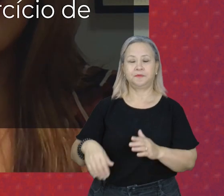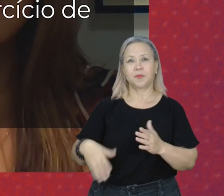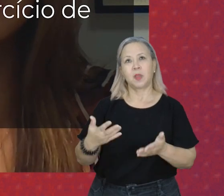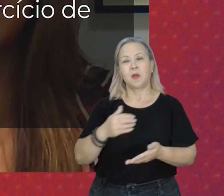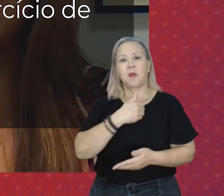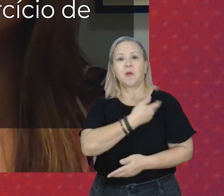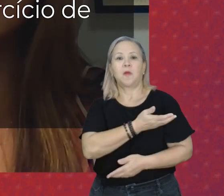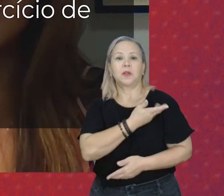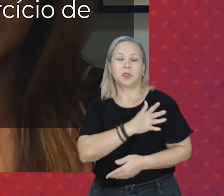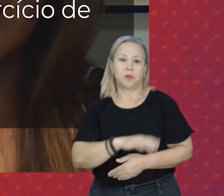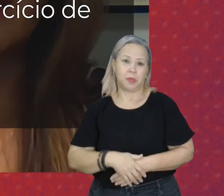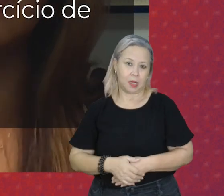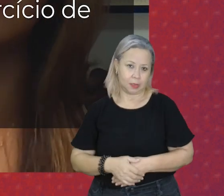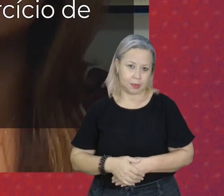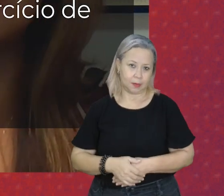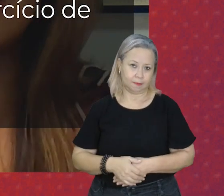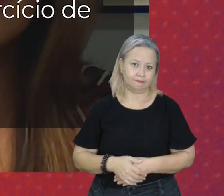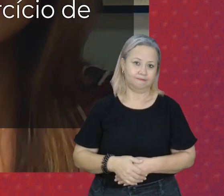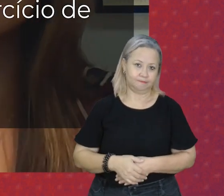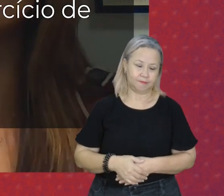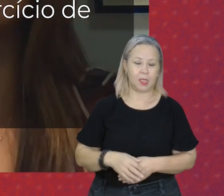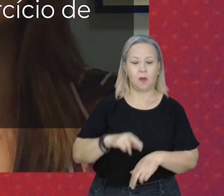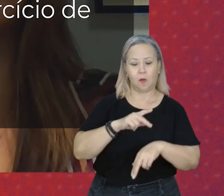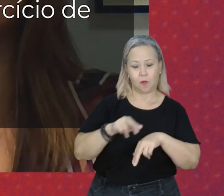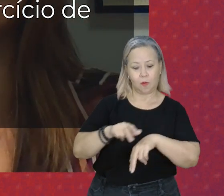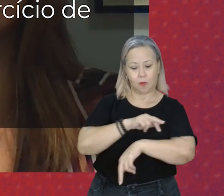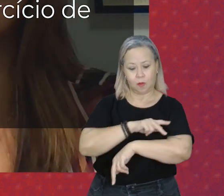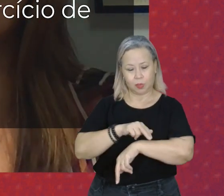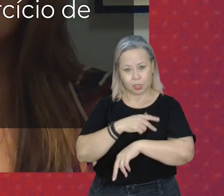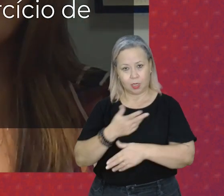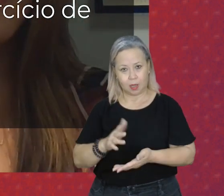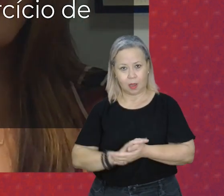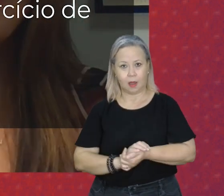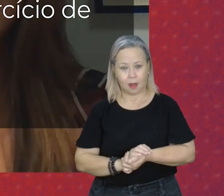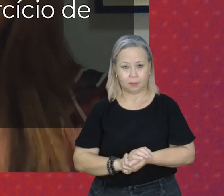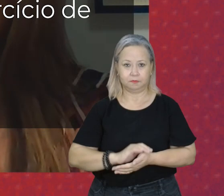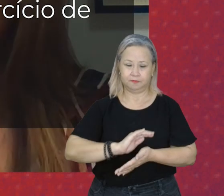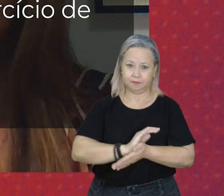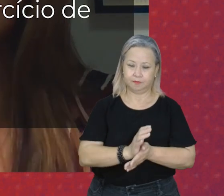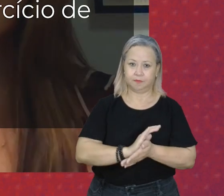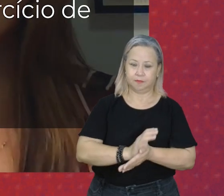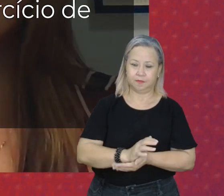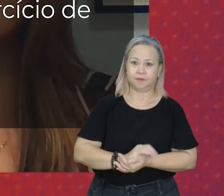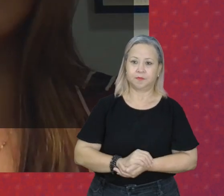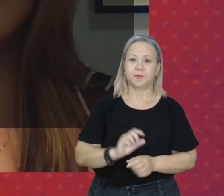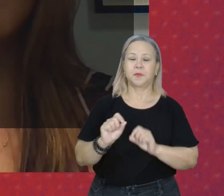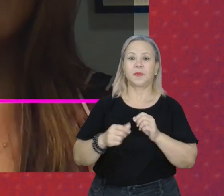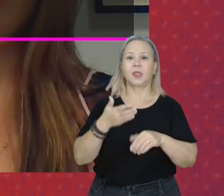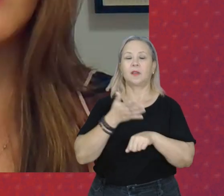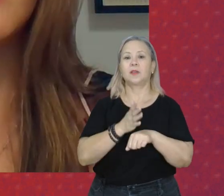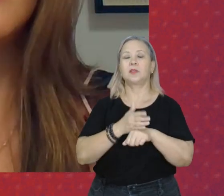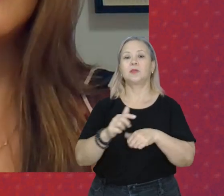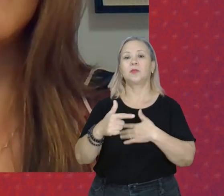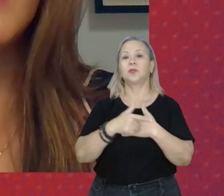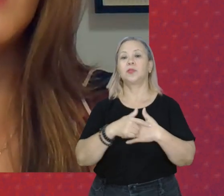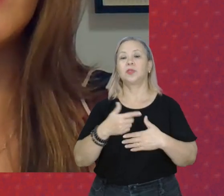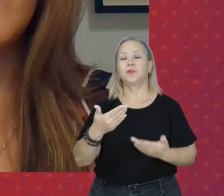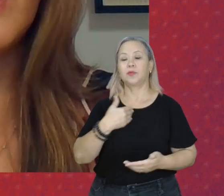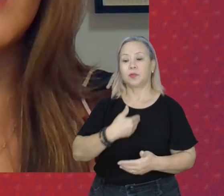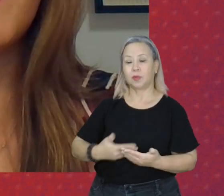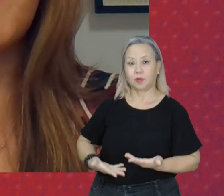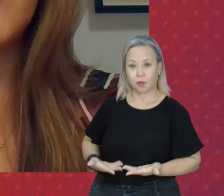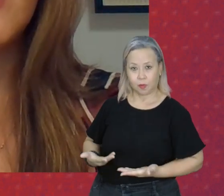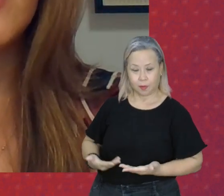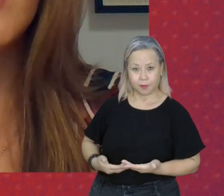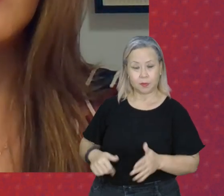virtude de sexo ou de raça no acesso às instâncias de representação política e no exercício de funções públicas. Então, é uma lei